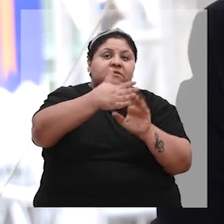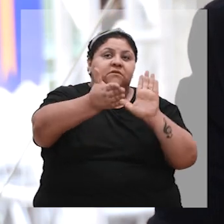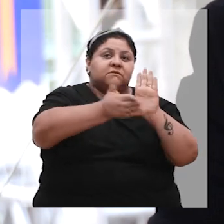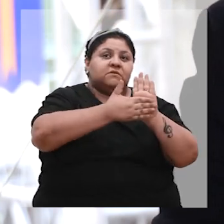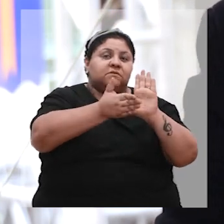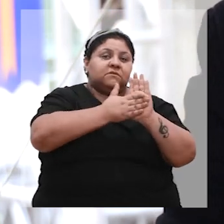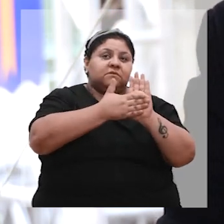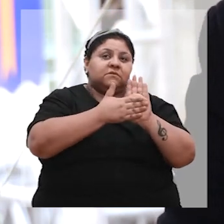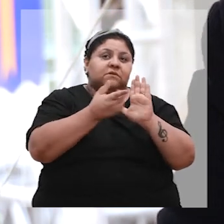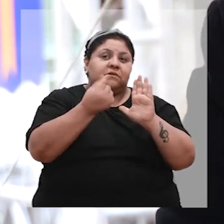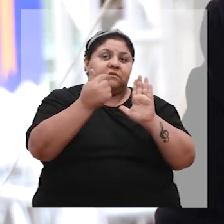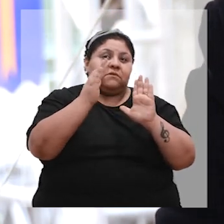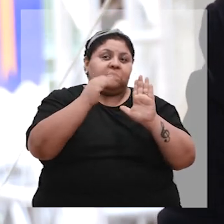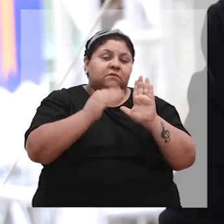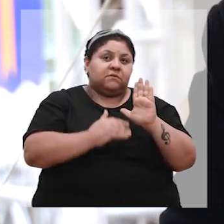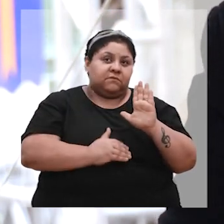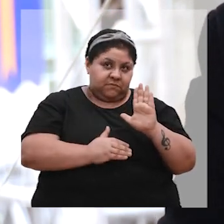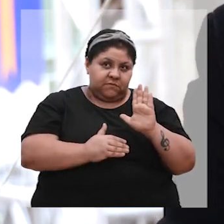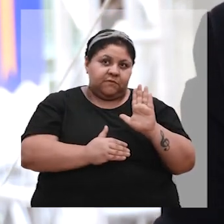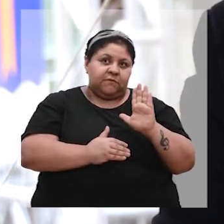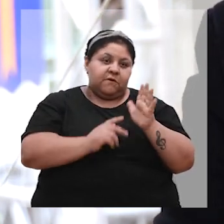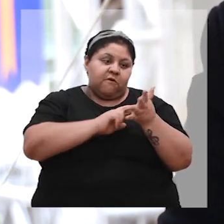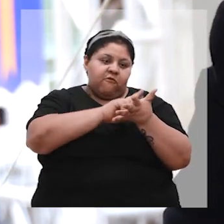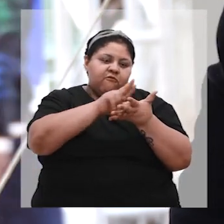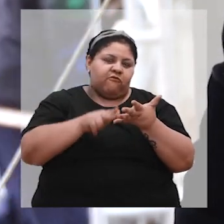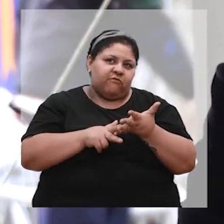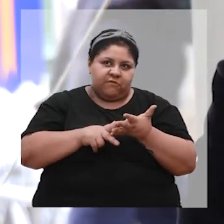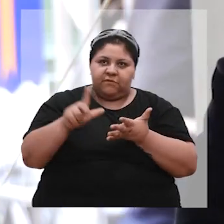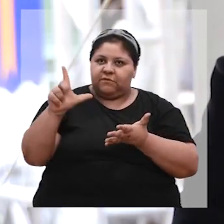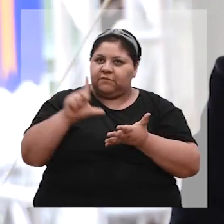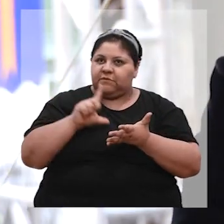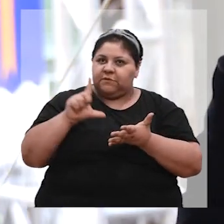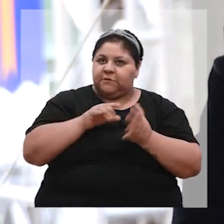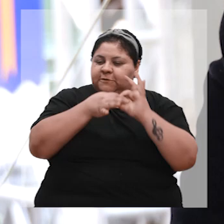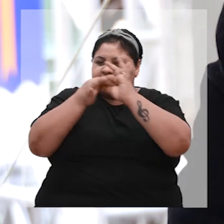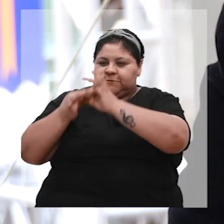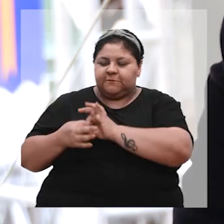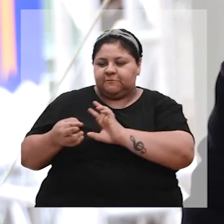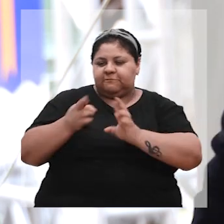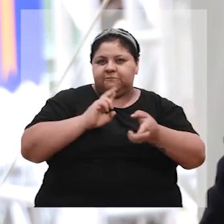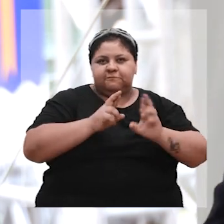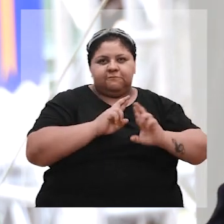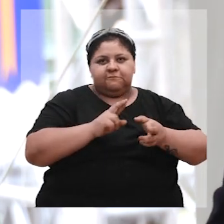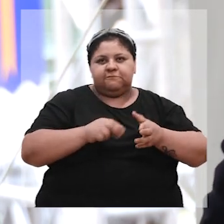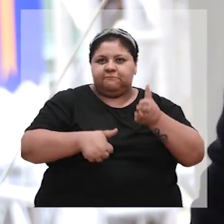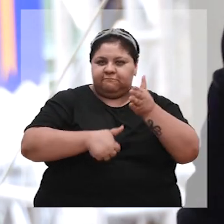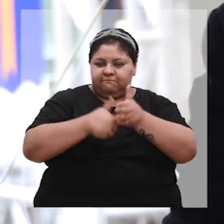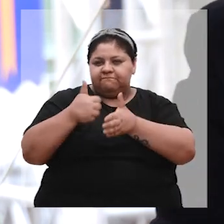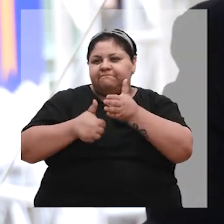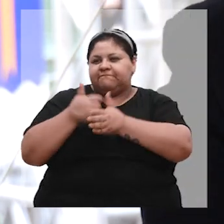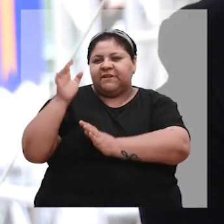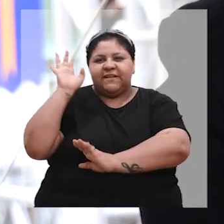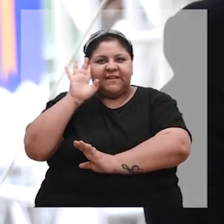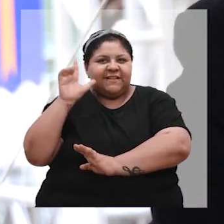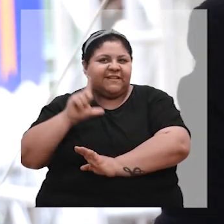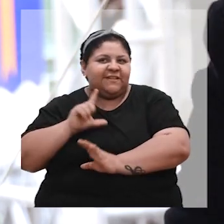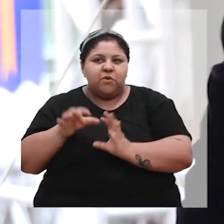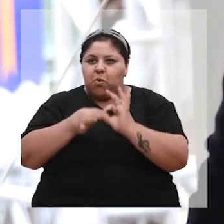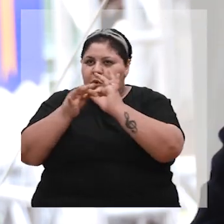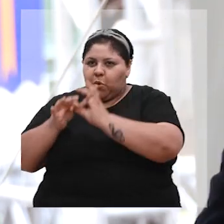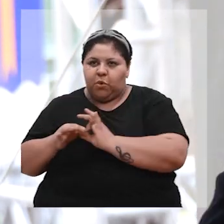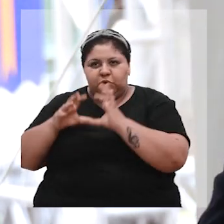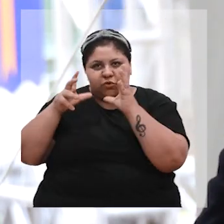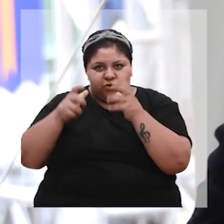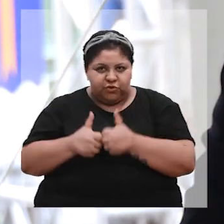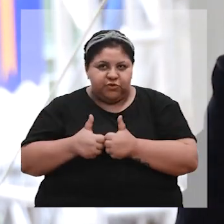E aí na feira, com proposta de desconto, promoções, variedade, acaba estreitando mais essa relação e fica bem bacana. Todo